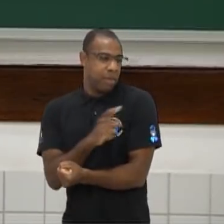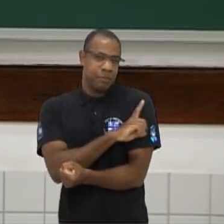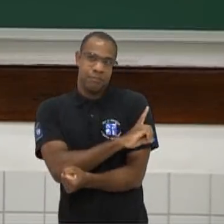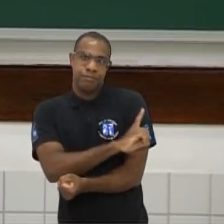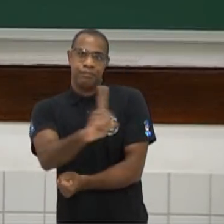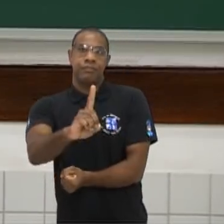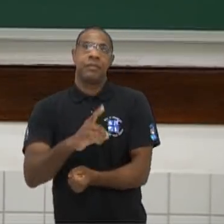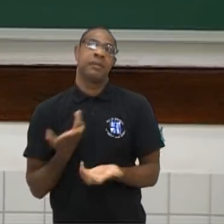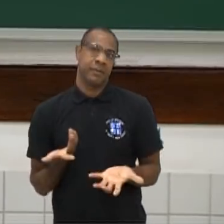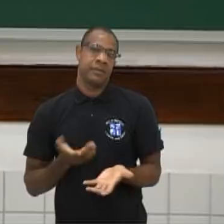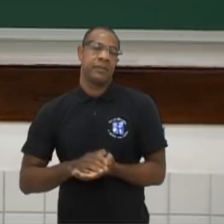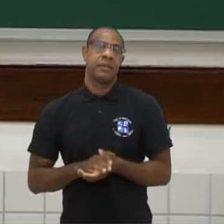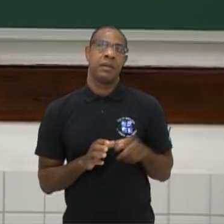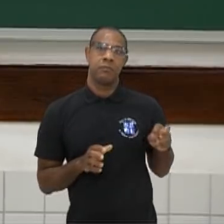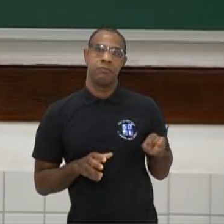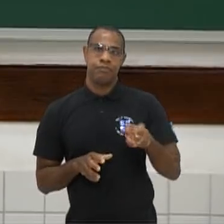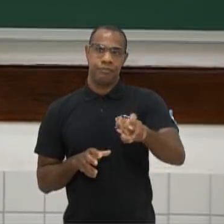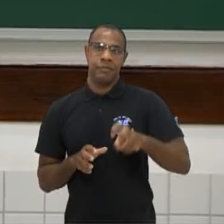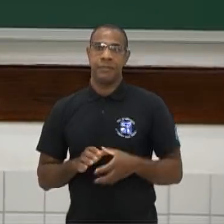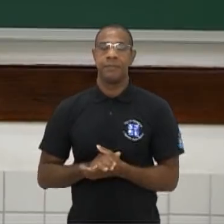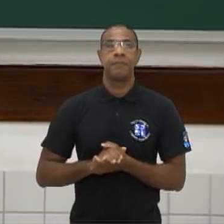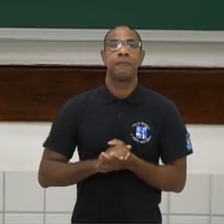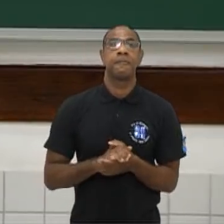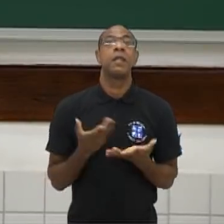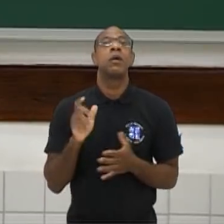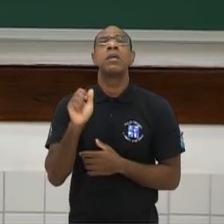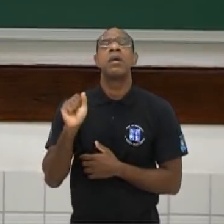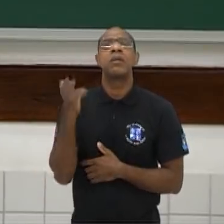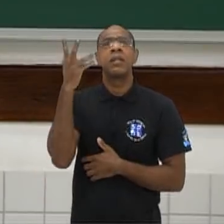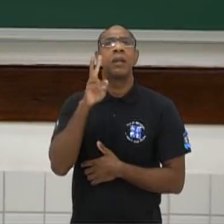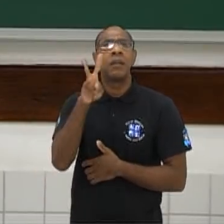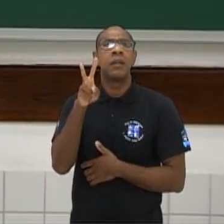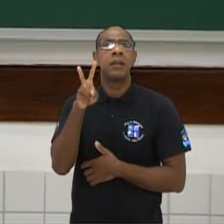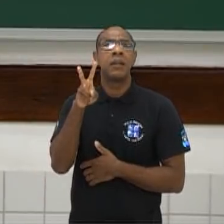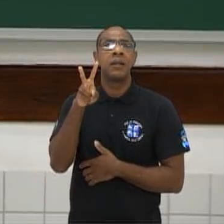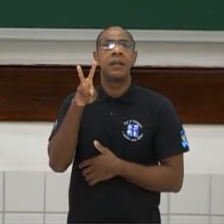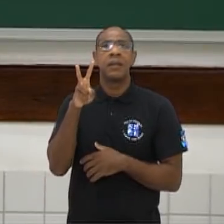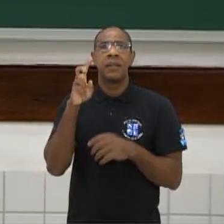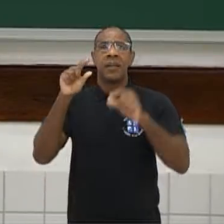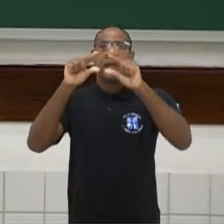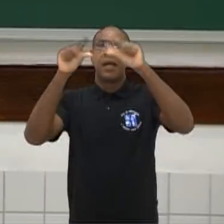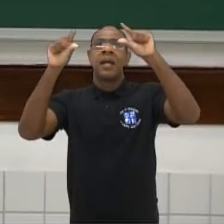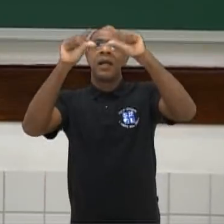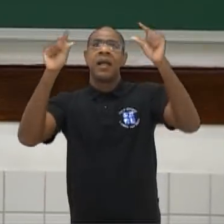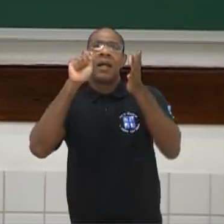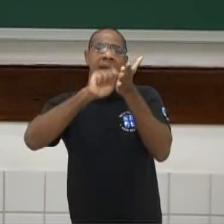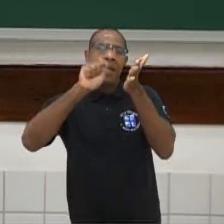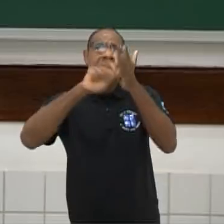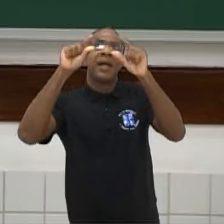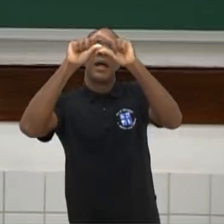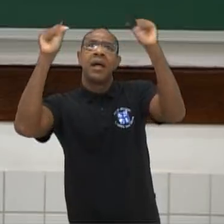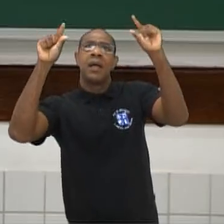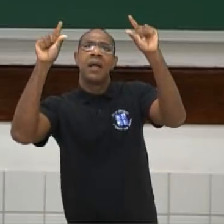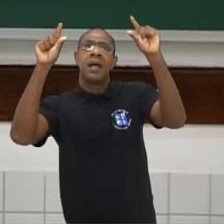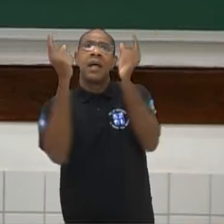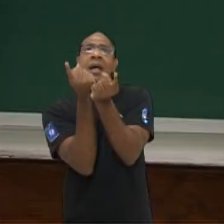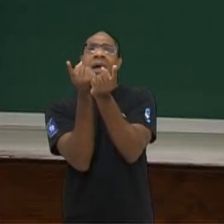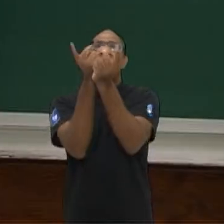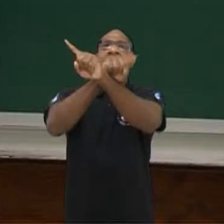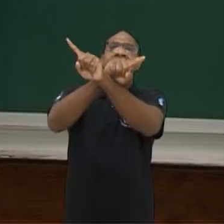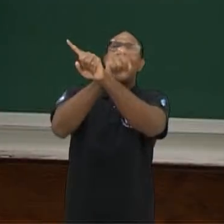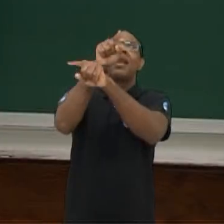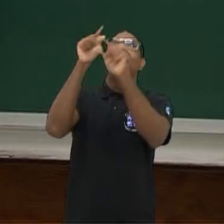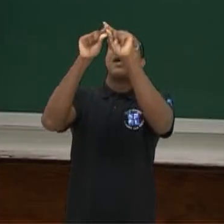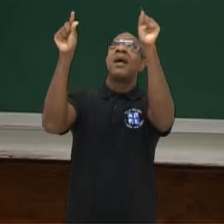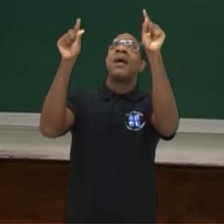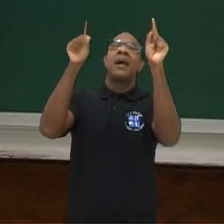passar. O que acontece? Então, a escrita que vemos aqui, conforme na imagem, e me acompanhe na tela, temos aqui então escrito